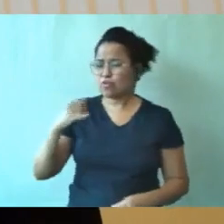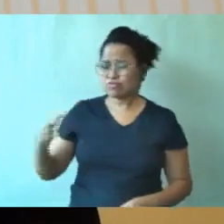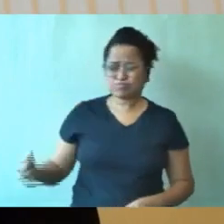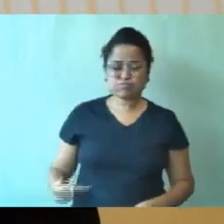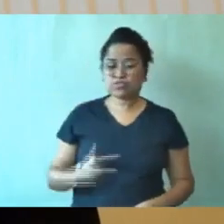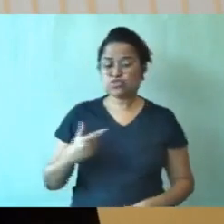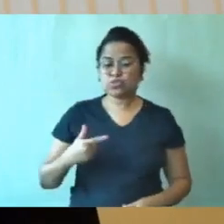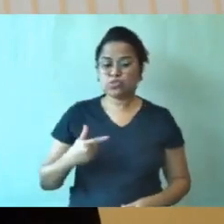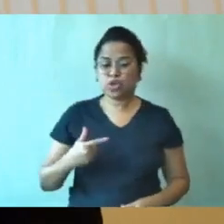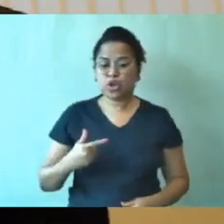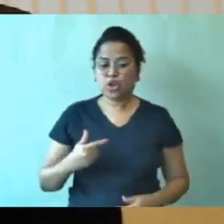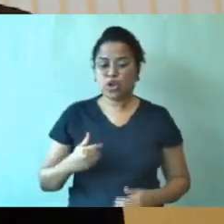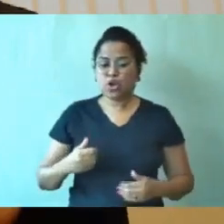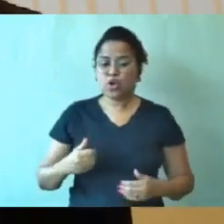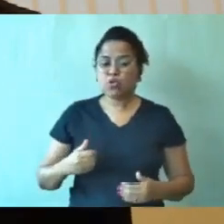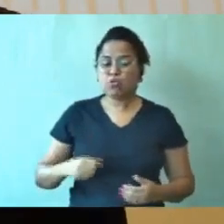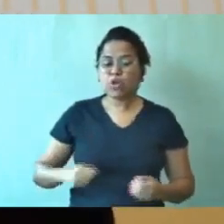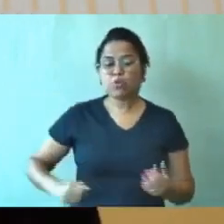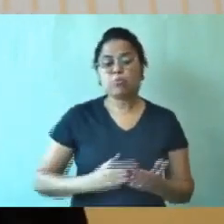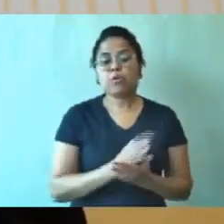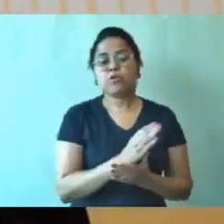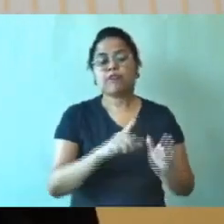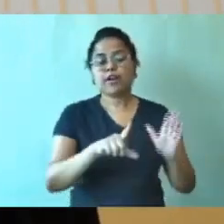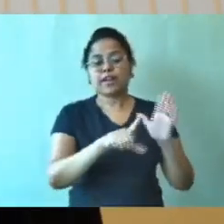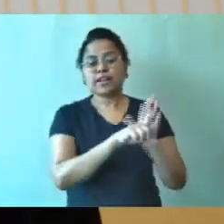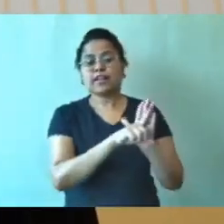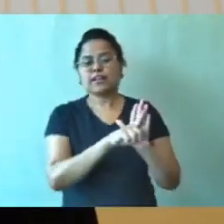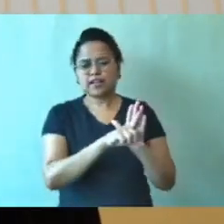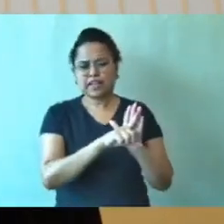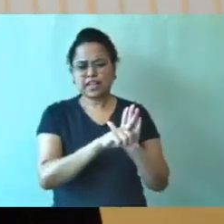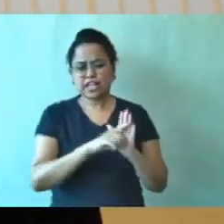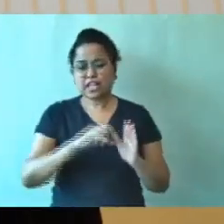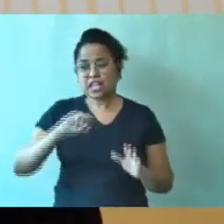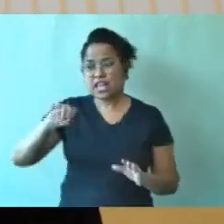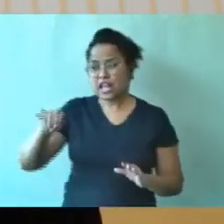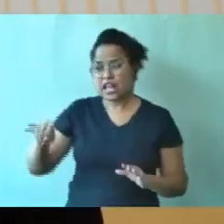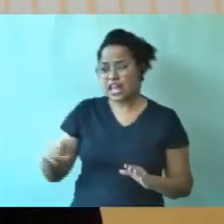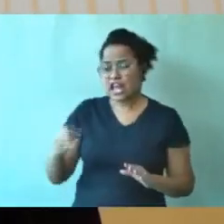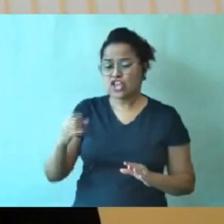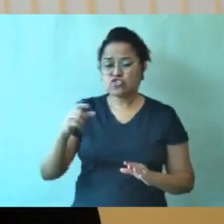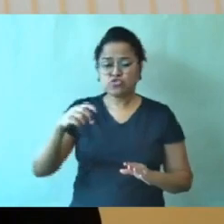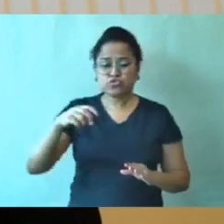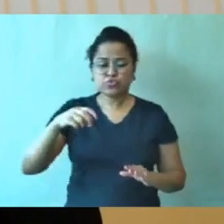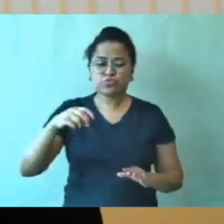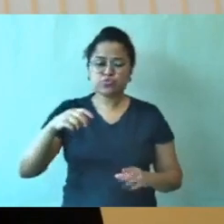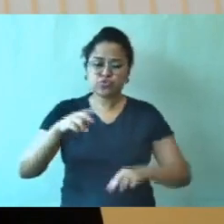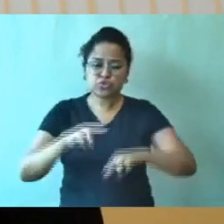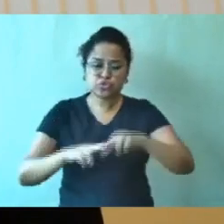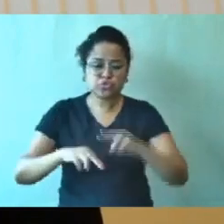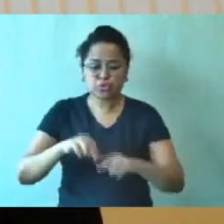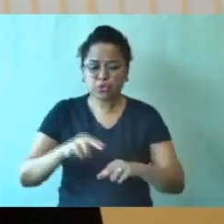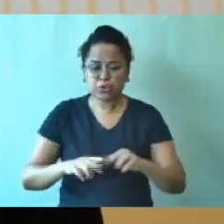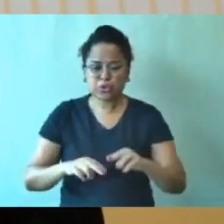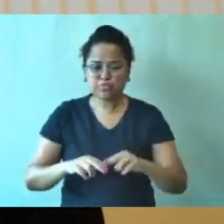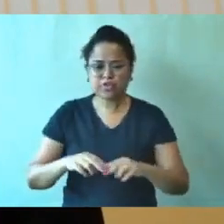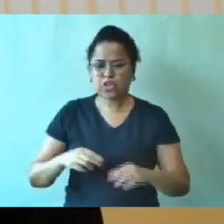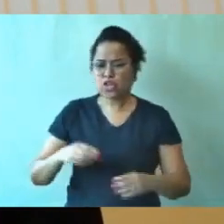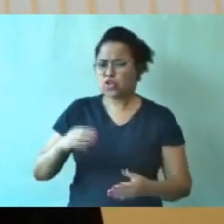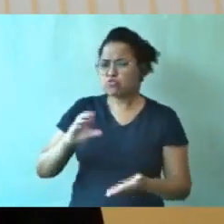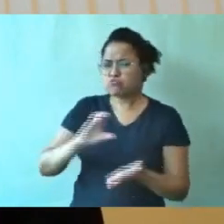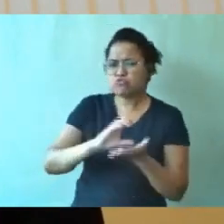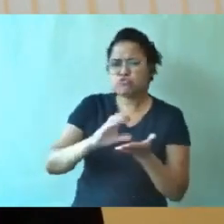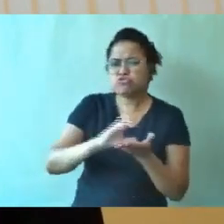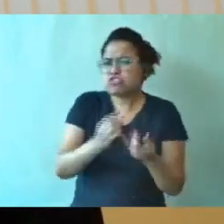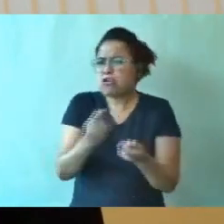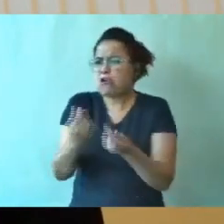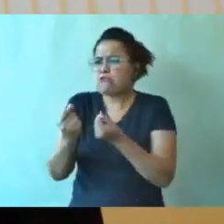em junho, que retroagiu os pagamentos a janeiro. Então, não tinha fluxo de caixa para suportar isso em nenhuma hipótese. A SM não dava conta,